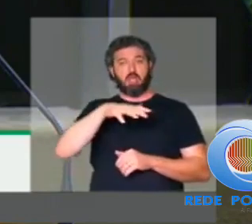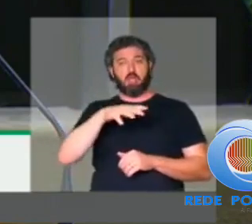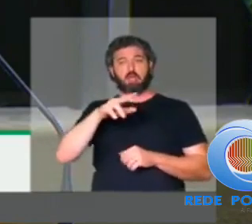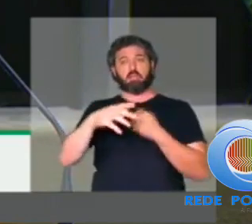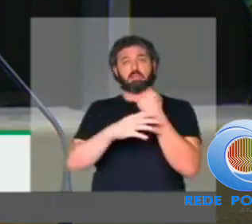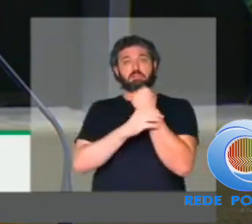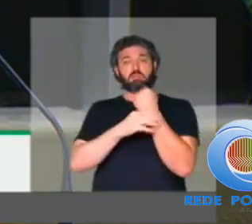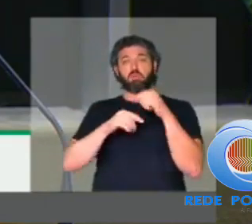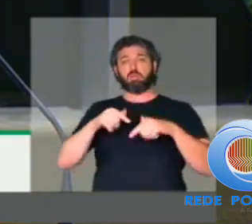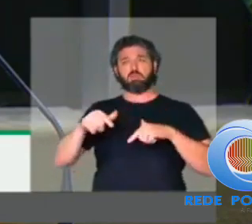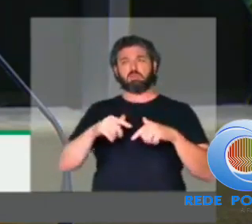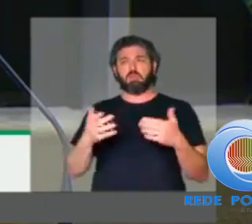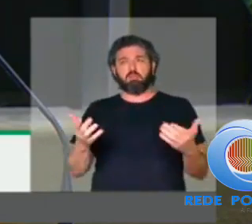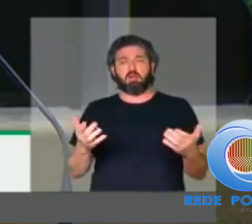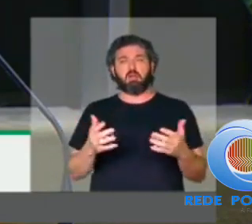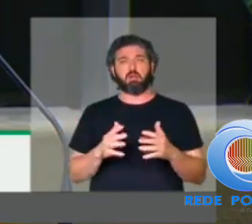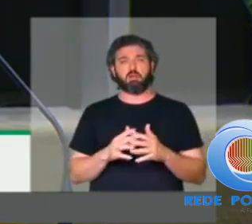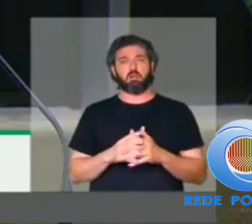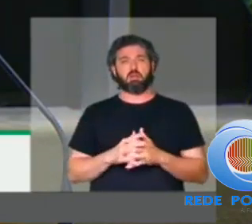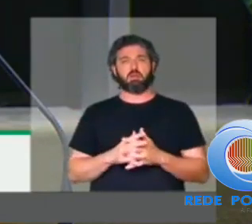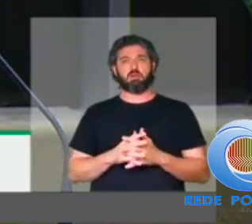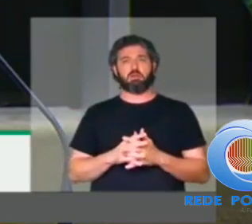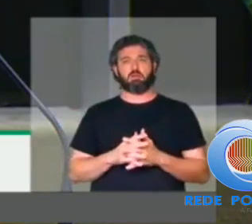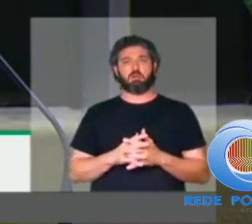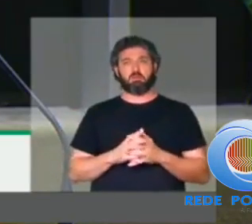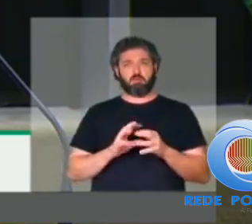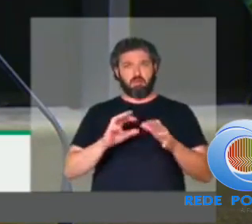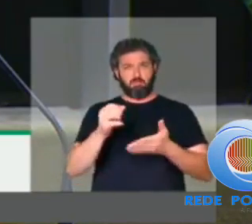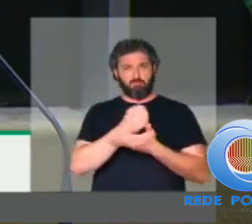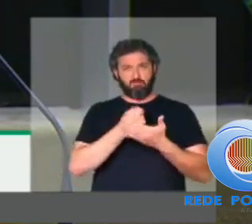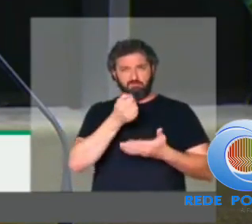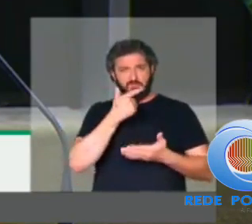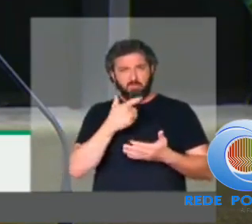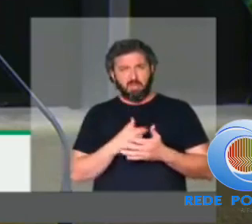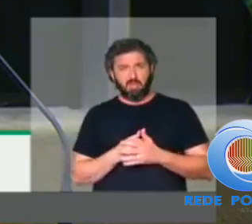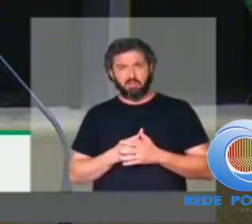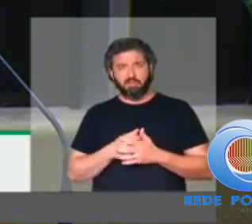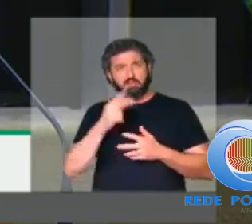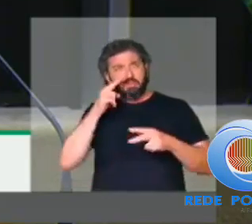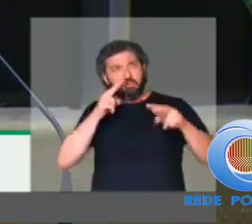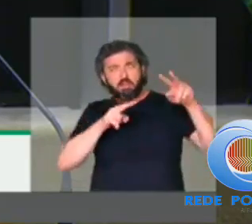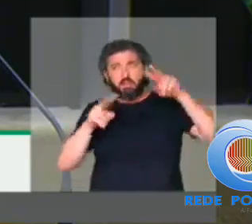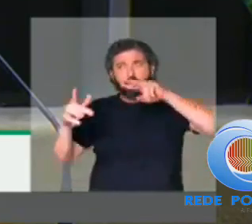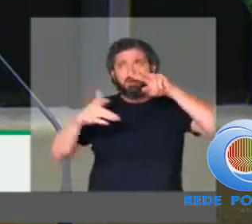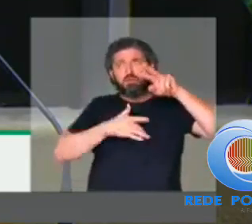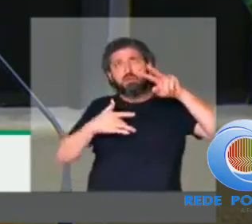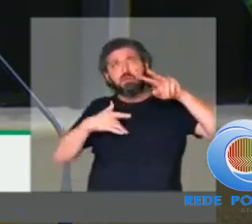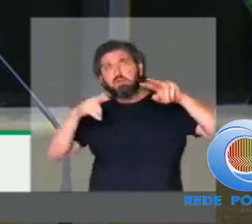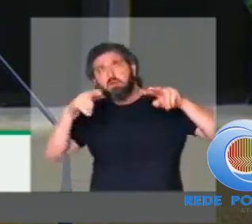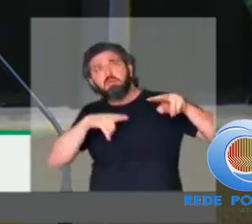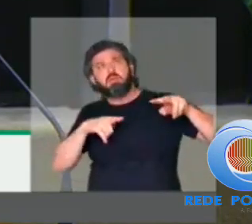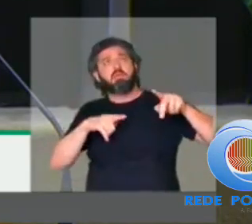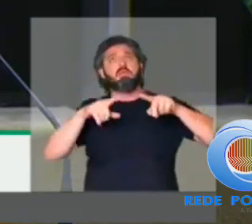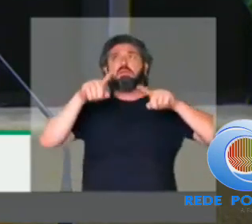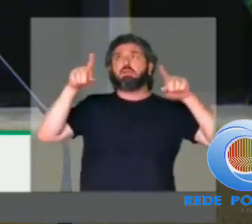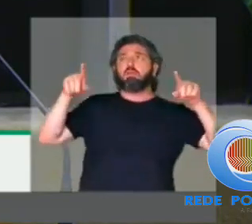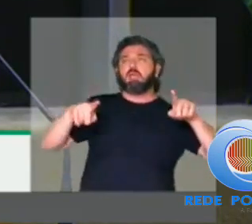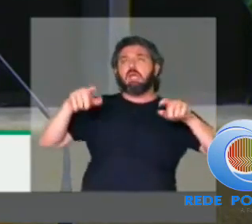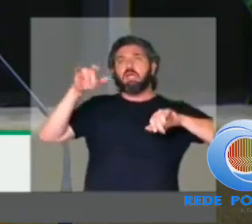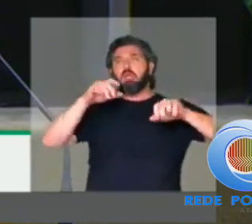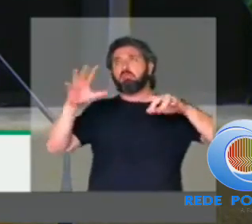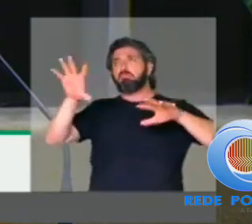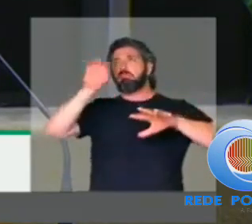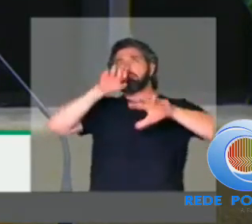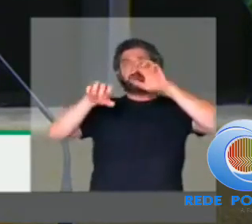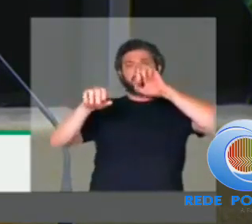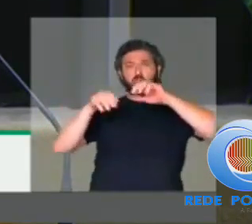sobre segurança do trabalho. Então vai abrir uma farmácia sem olhar a condição de salubridade para